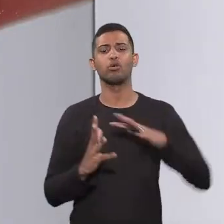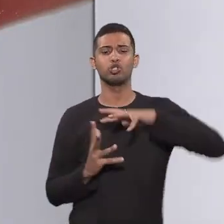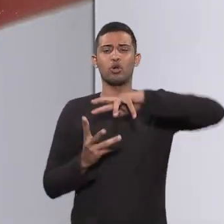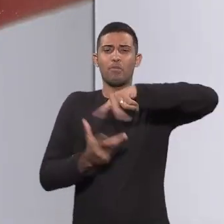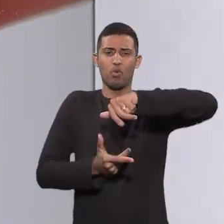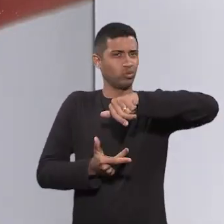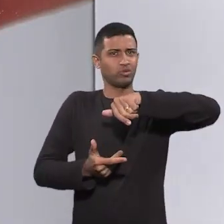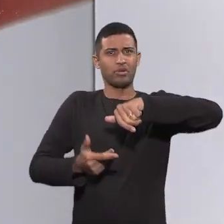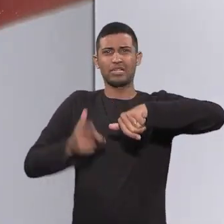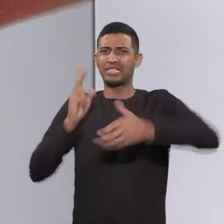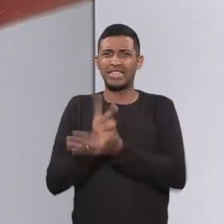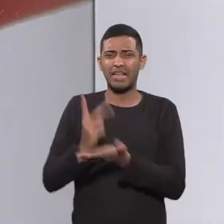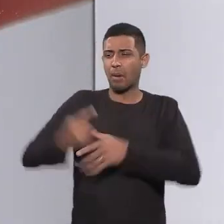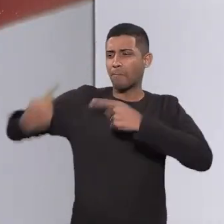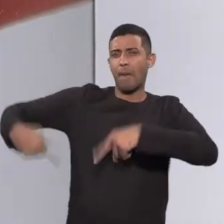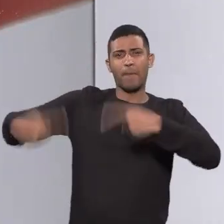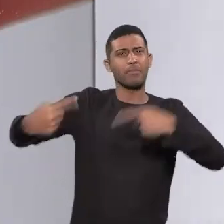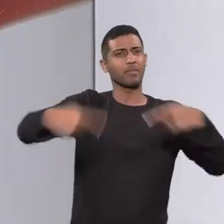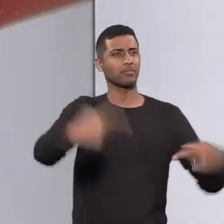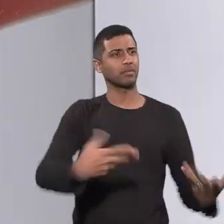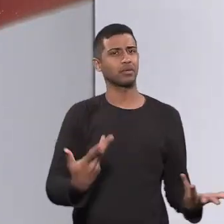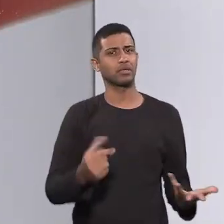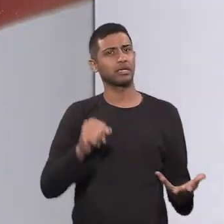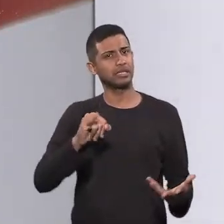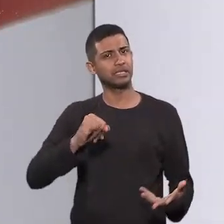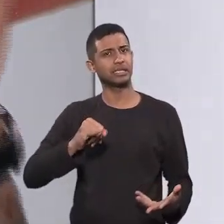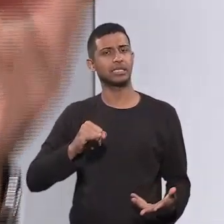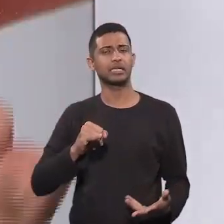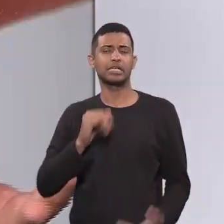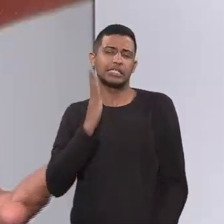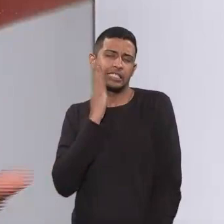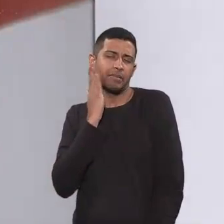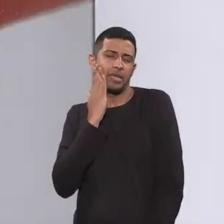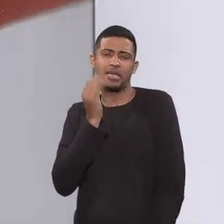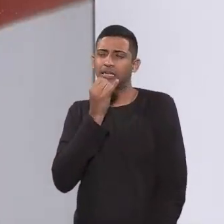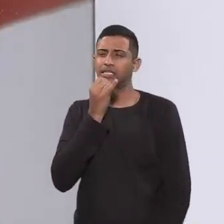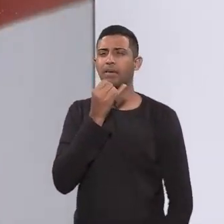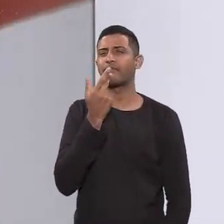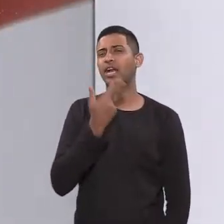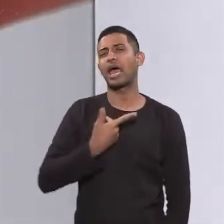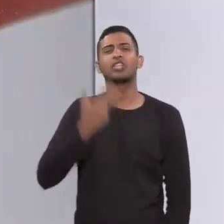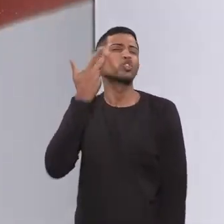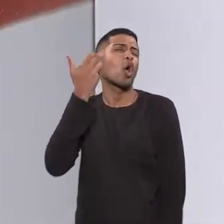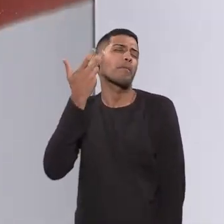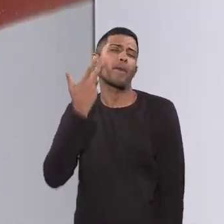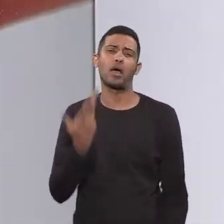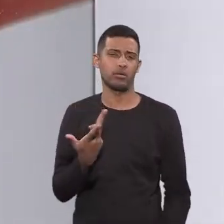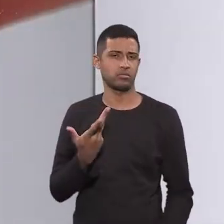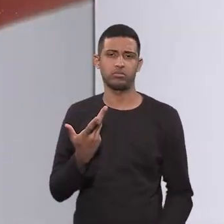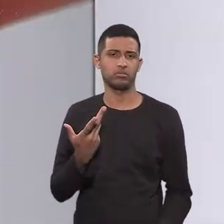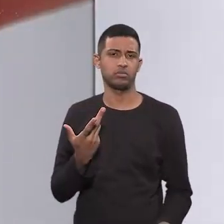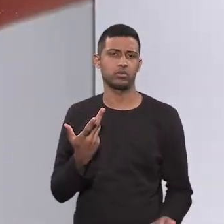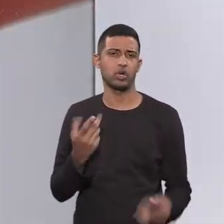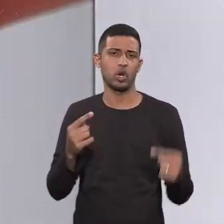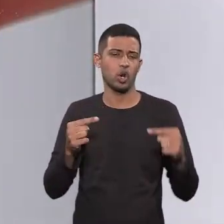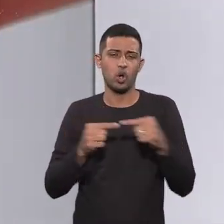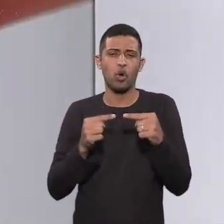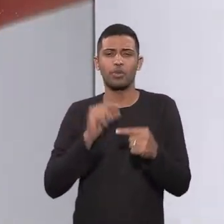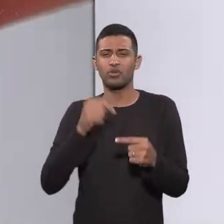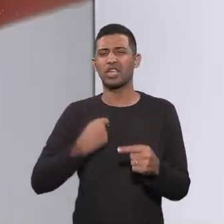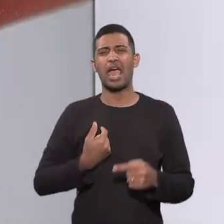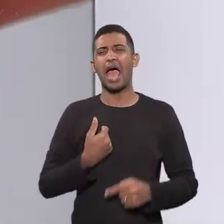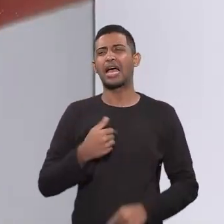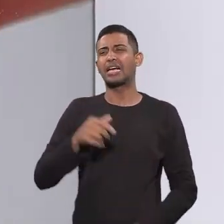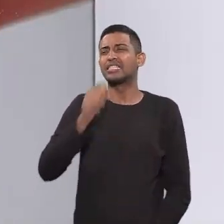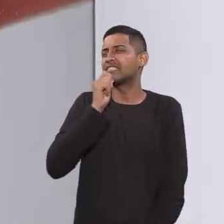nos impele a competitividade. Certamente, se a gente entender a normalidade, né, pegando a expressão da normalidade como aquilo que não é né,